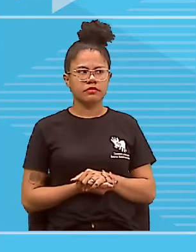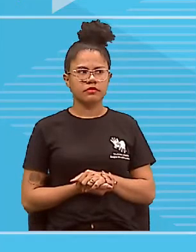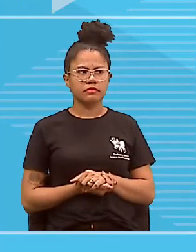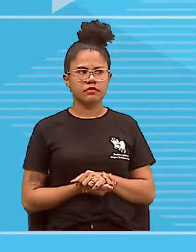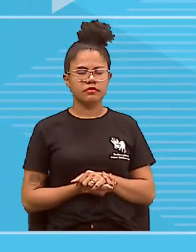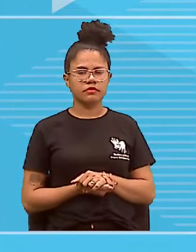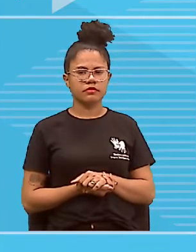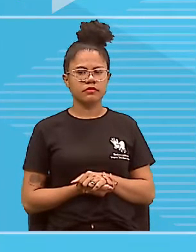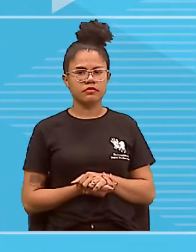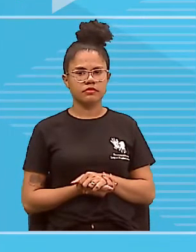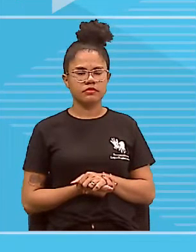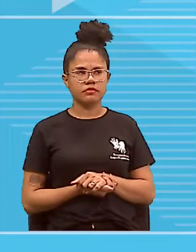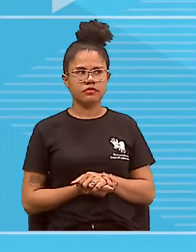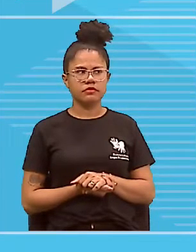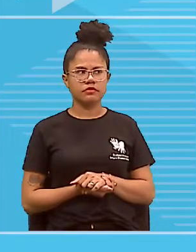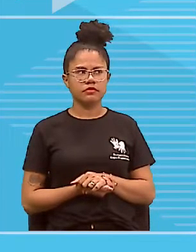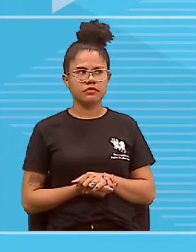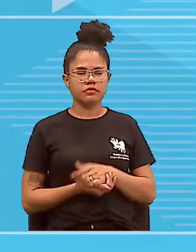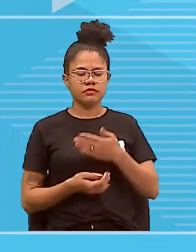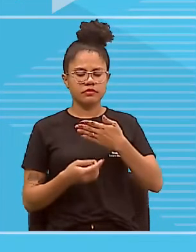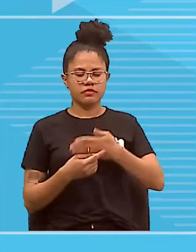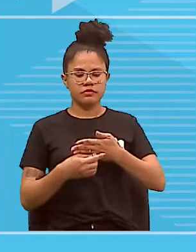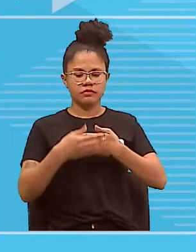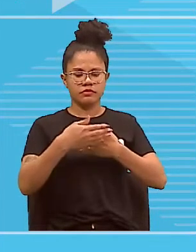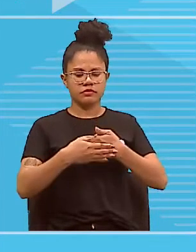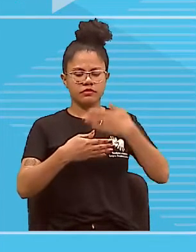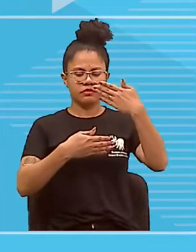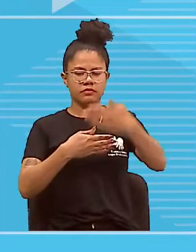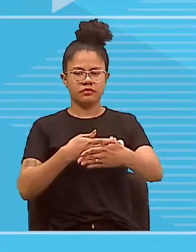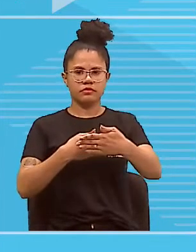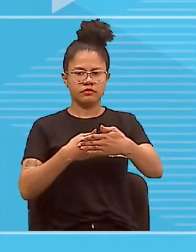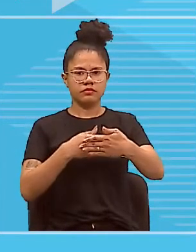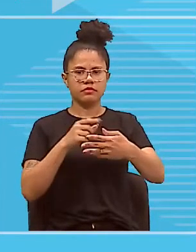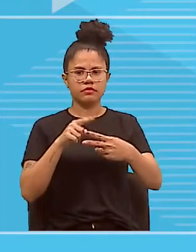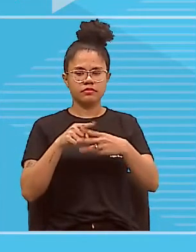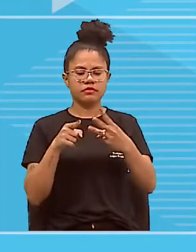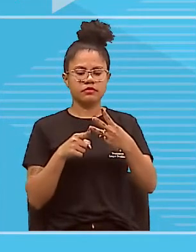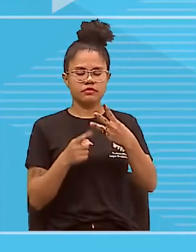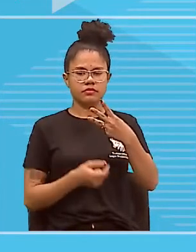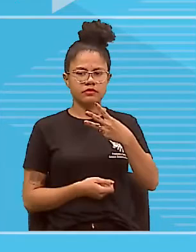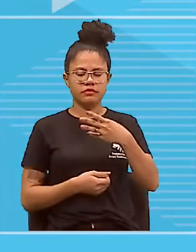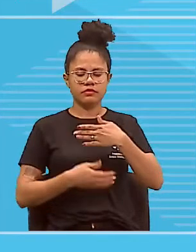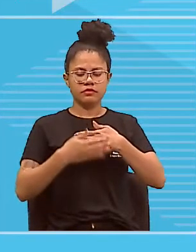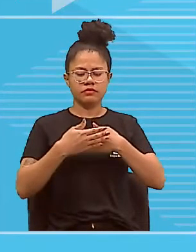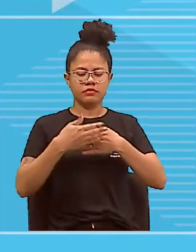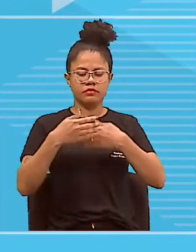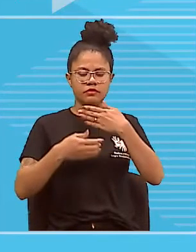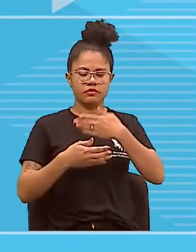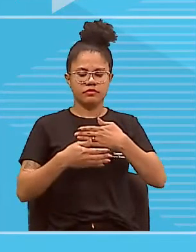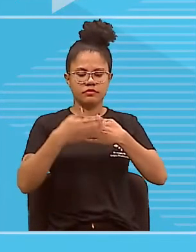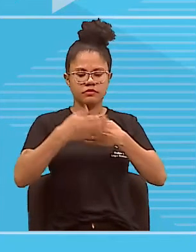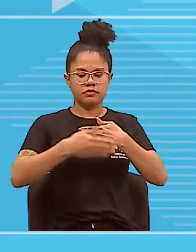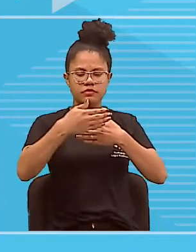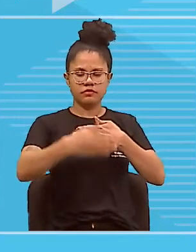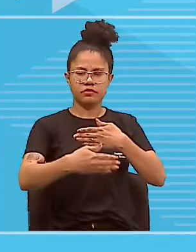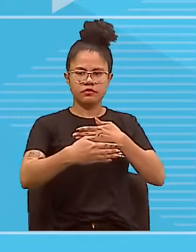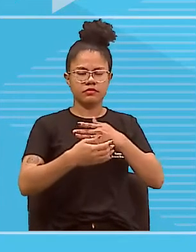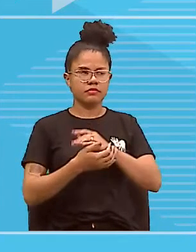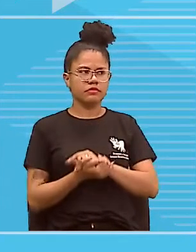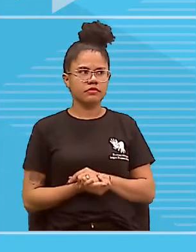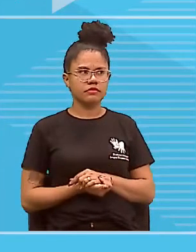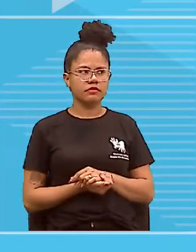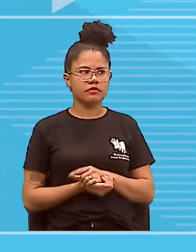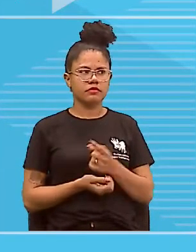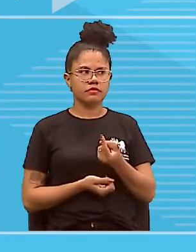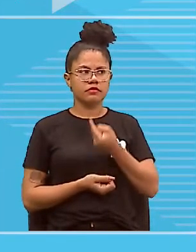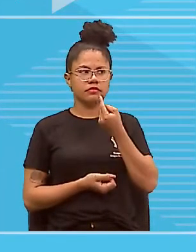três obstáculos um primeiro tem apenas um orifício